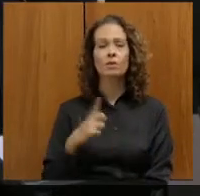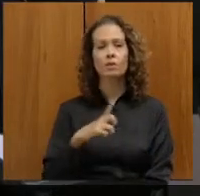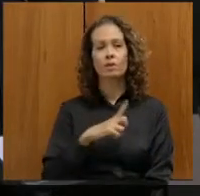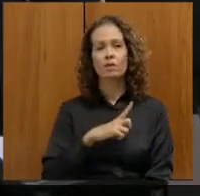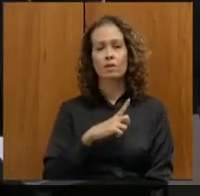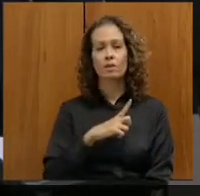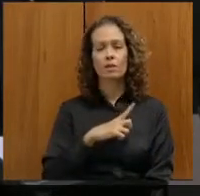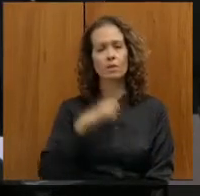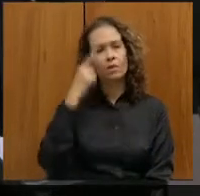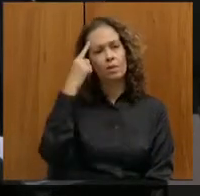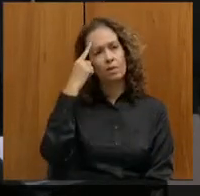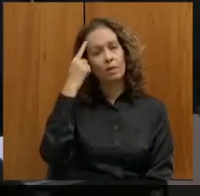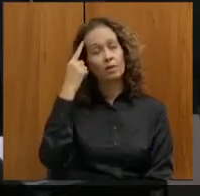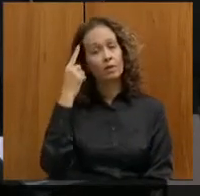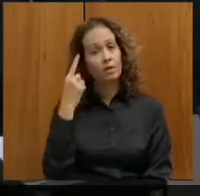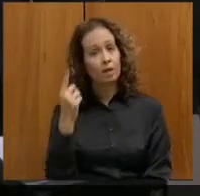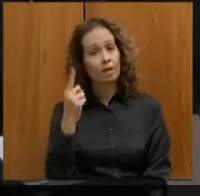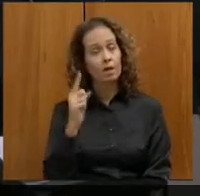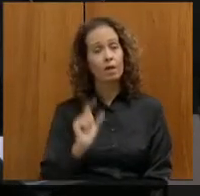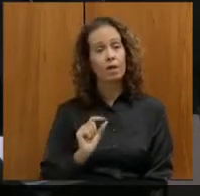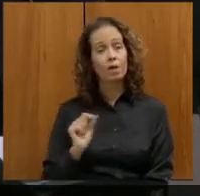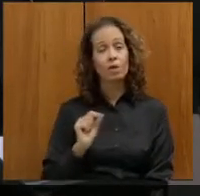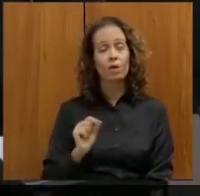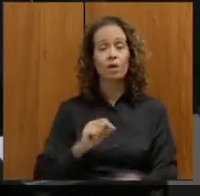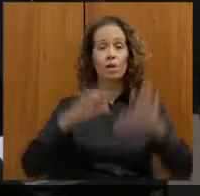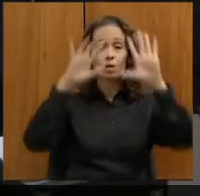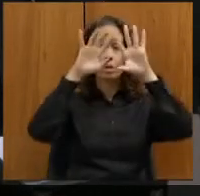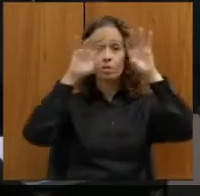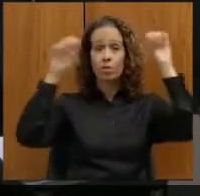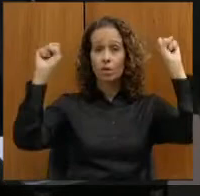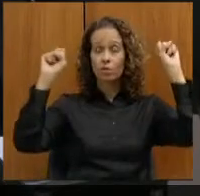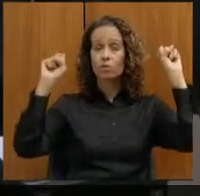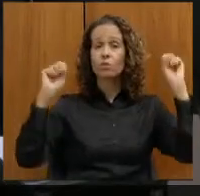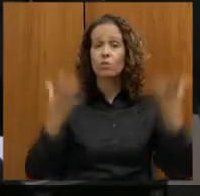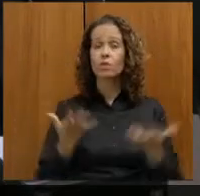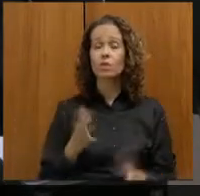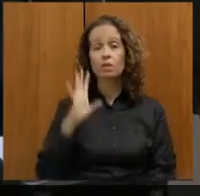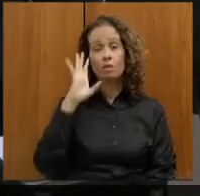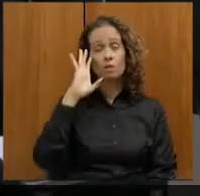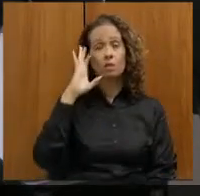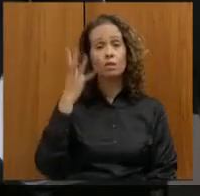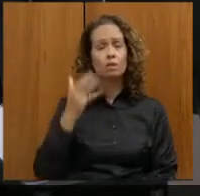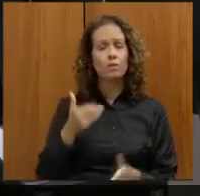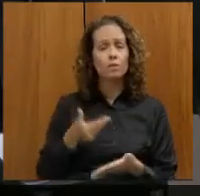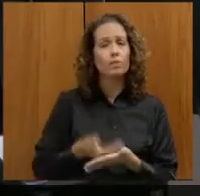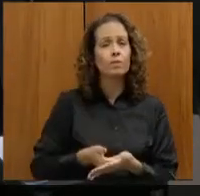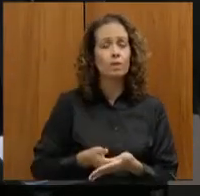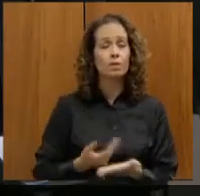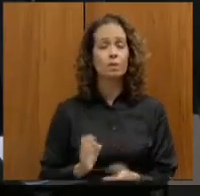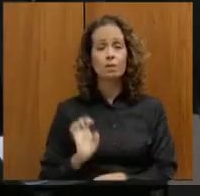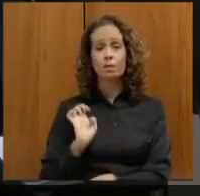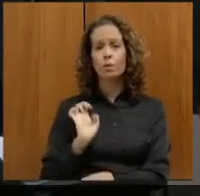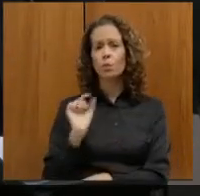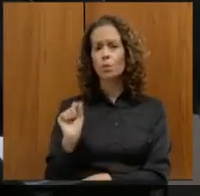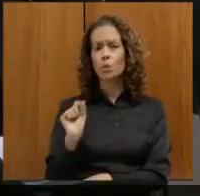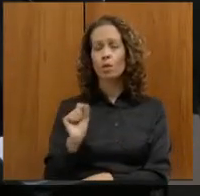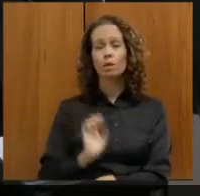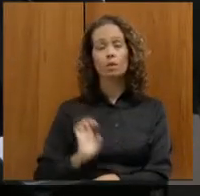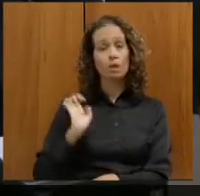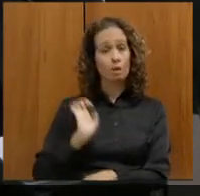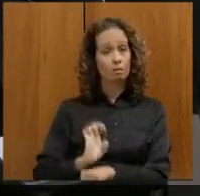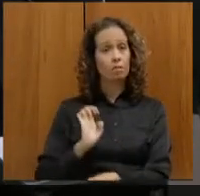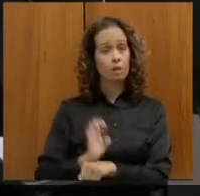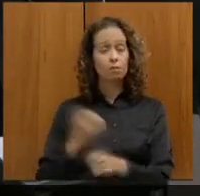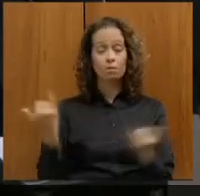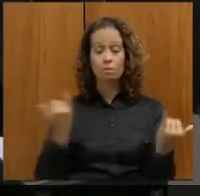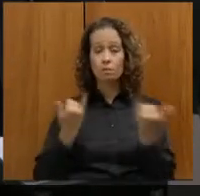é a ideia de que o Tribunal de Justiça definiu recentemente que o estado deve prestar